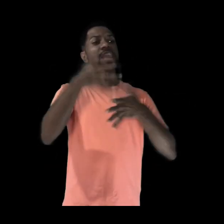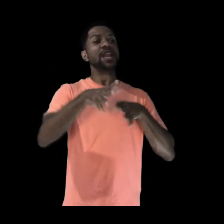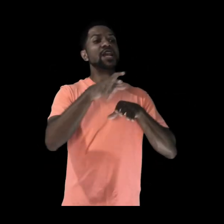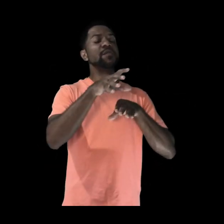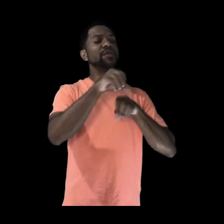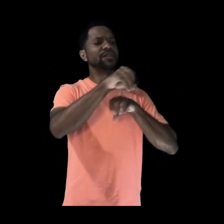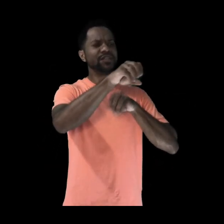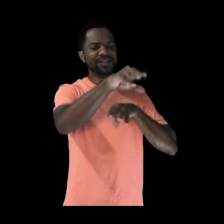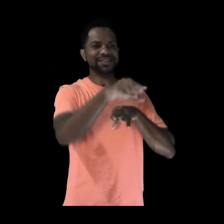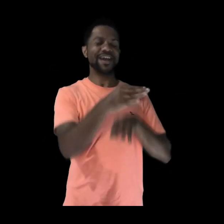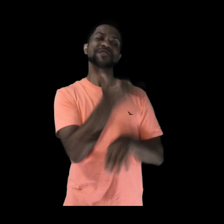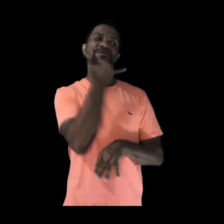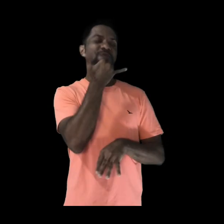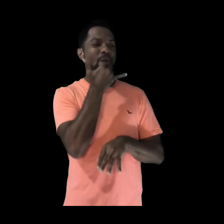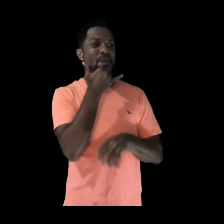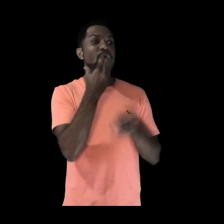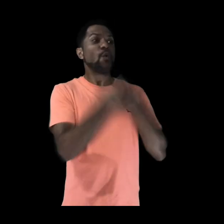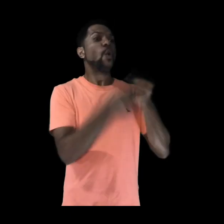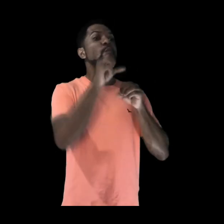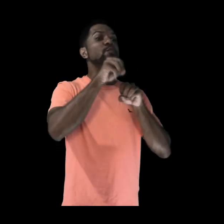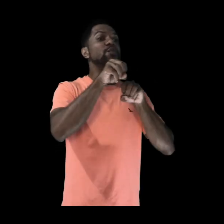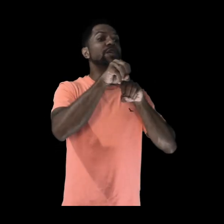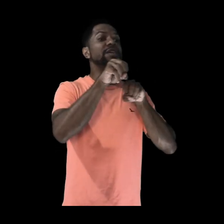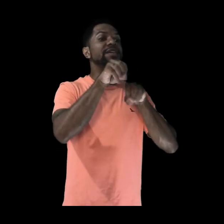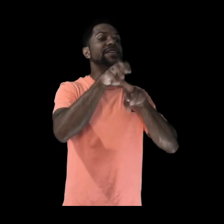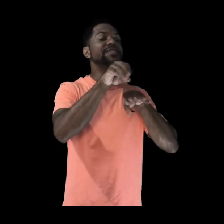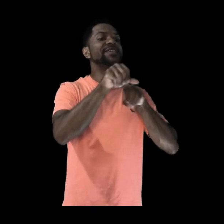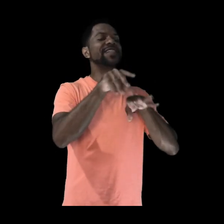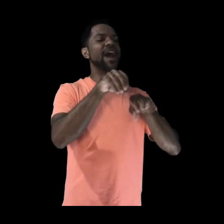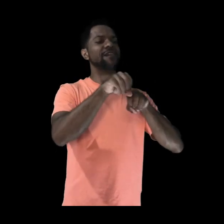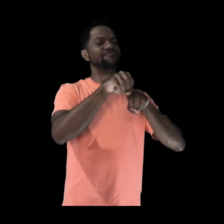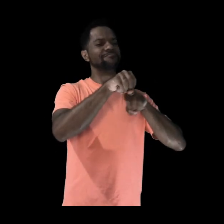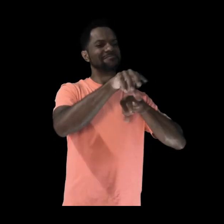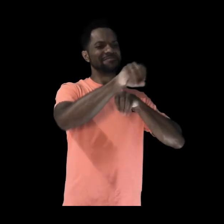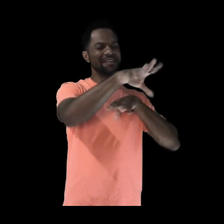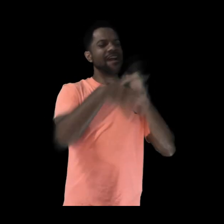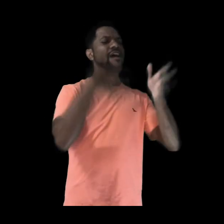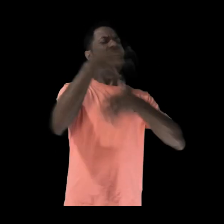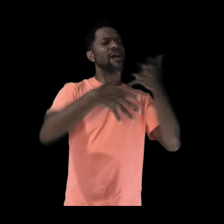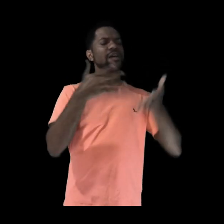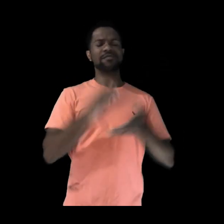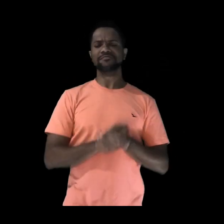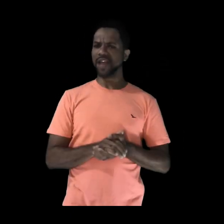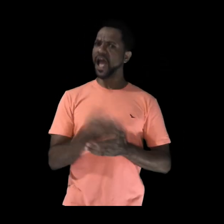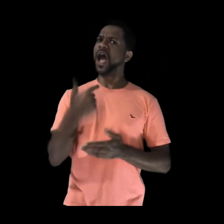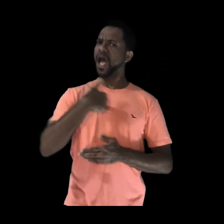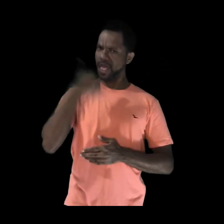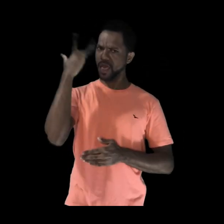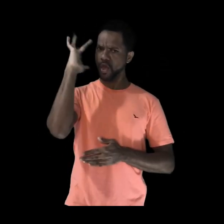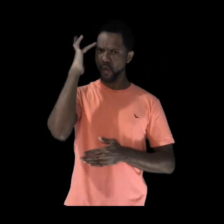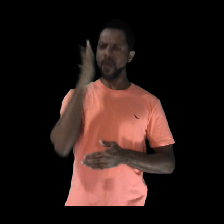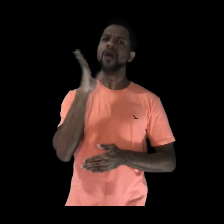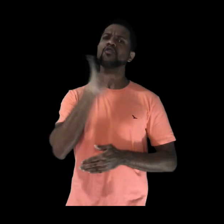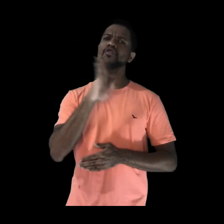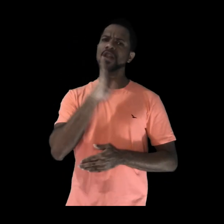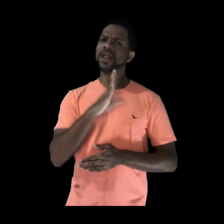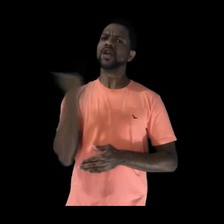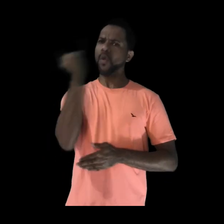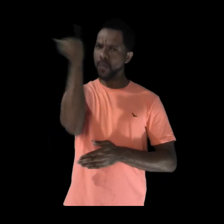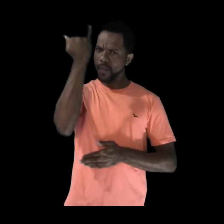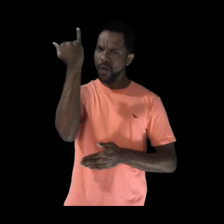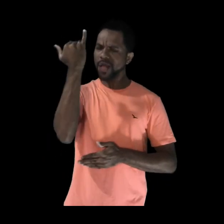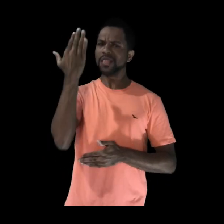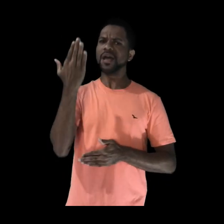distância? Não, como que a gente pode ensinar Libras à distância? Eu acho muito legal essas iniciativas como essa de